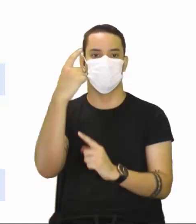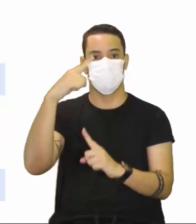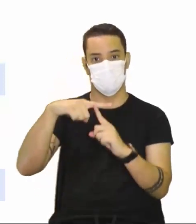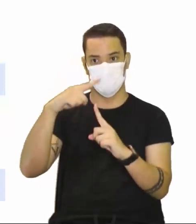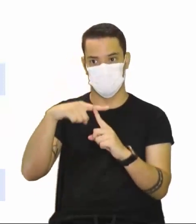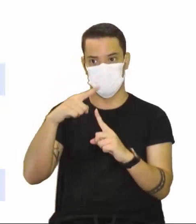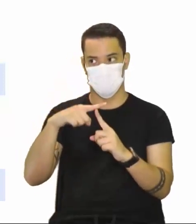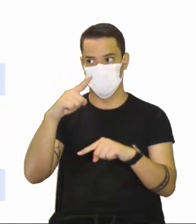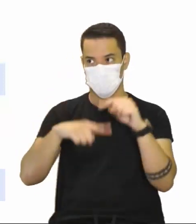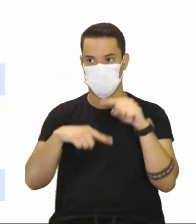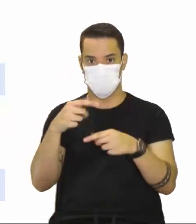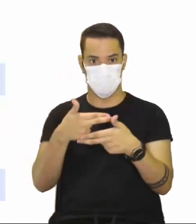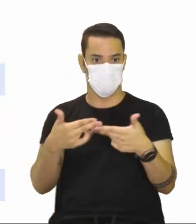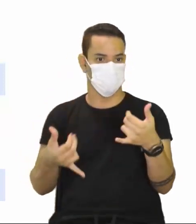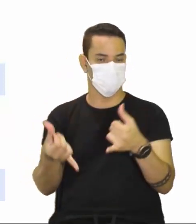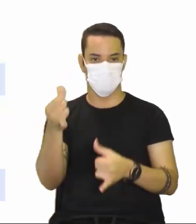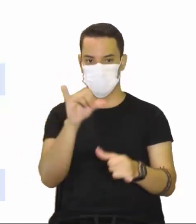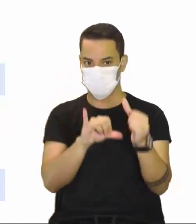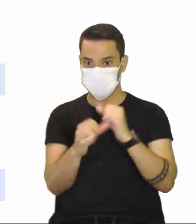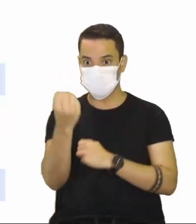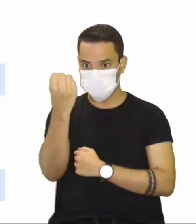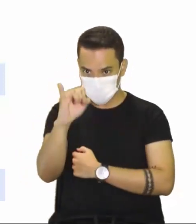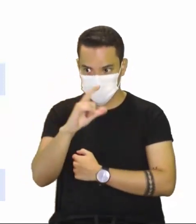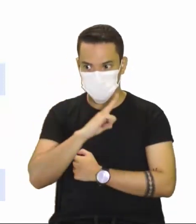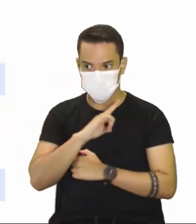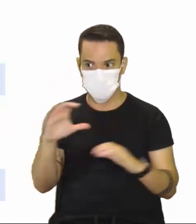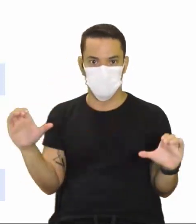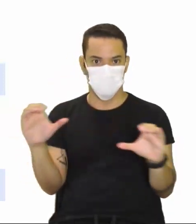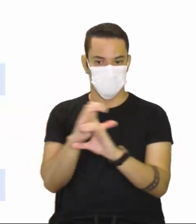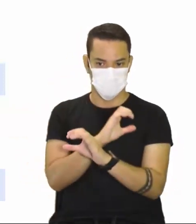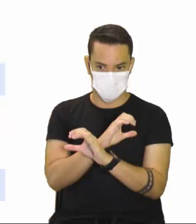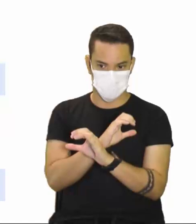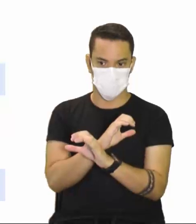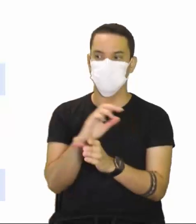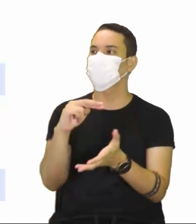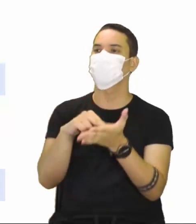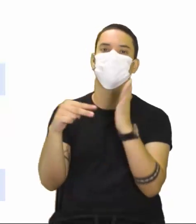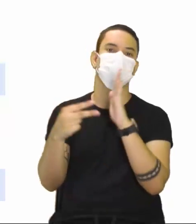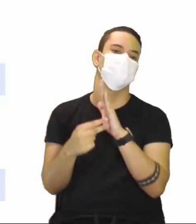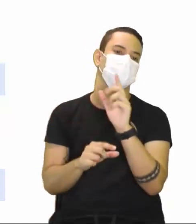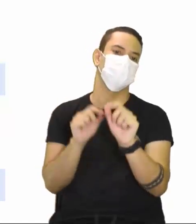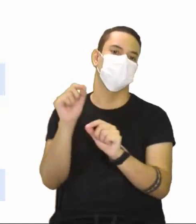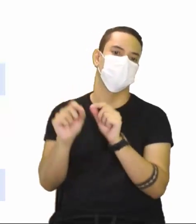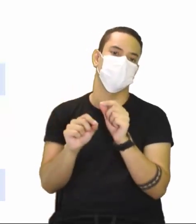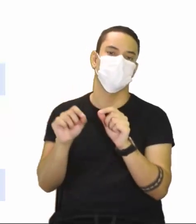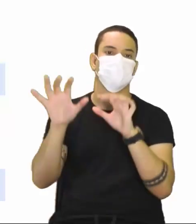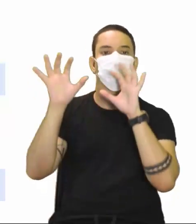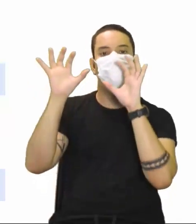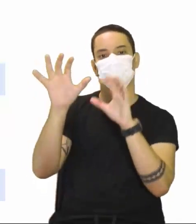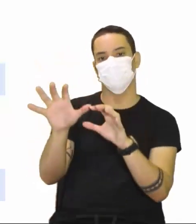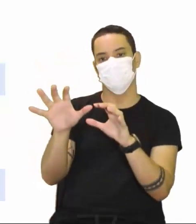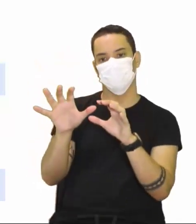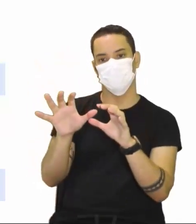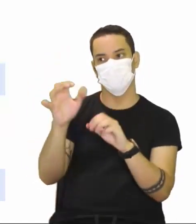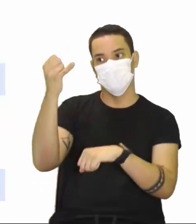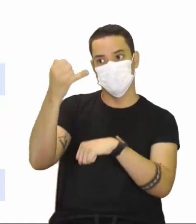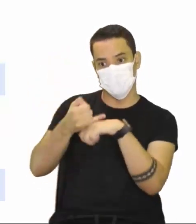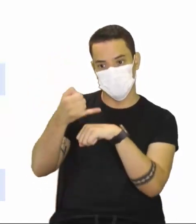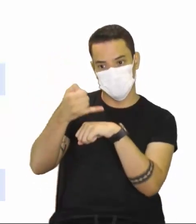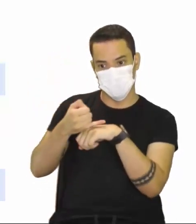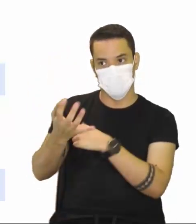de átomo ou elemento químico. Quando eu tenho íons compostos, significa dizer que aquele